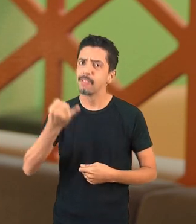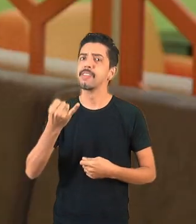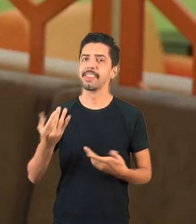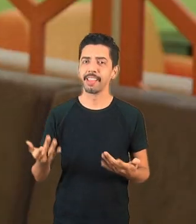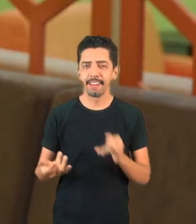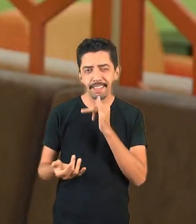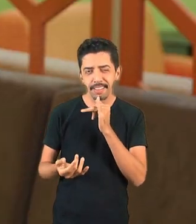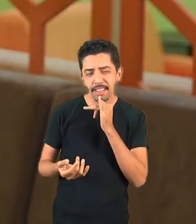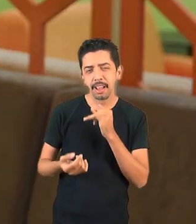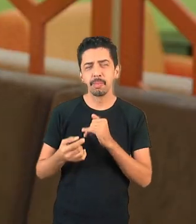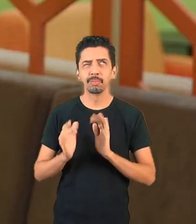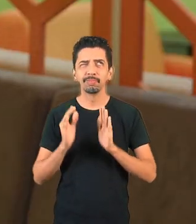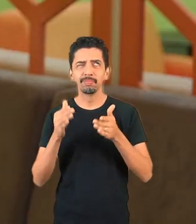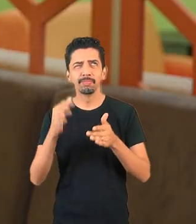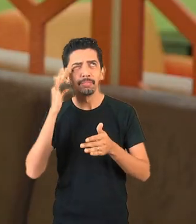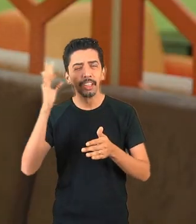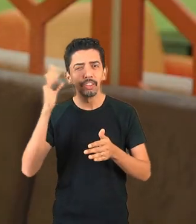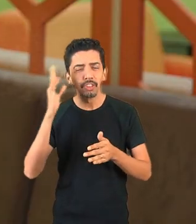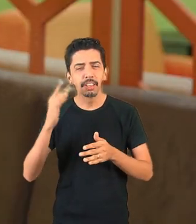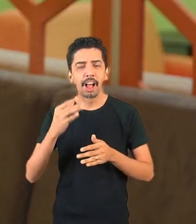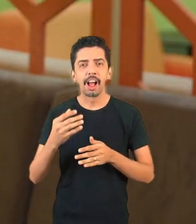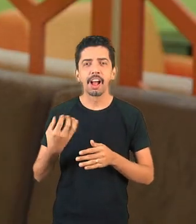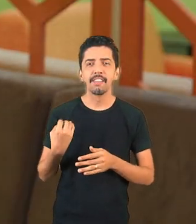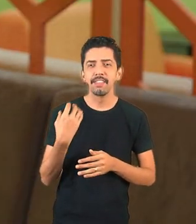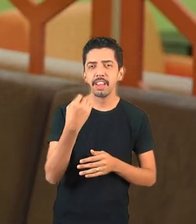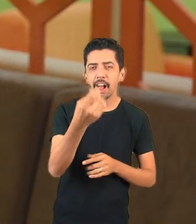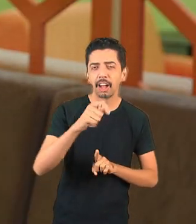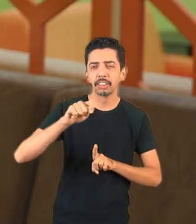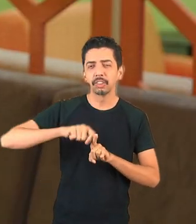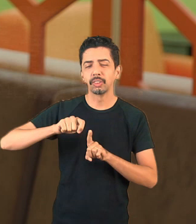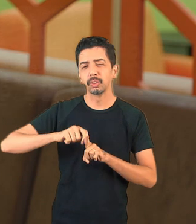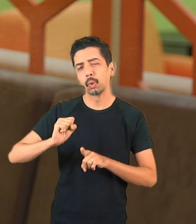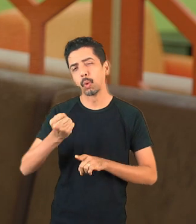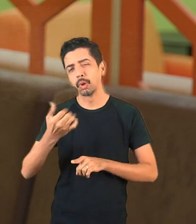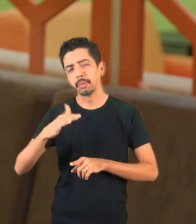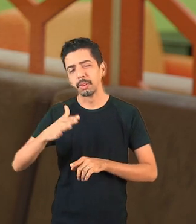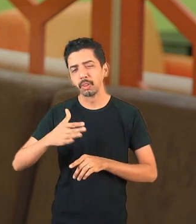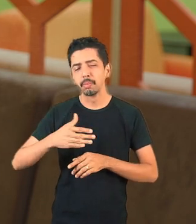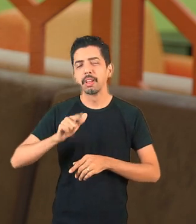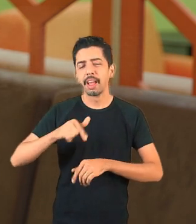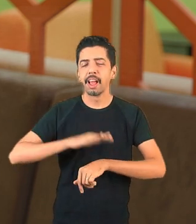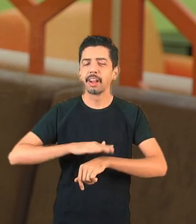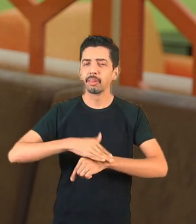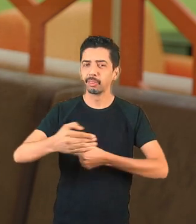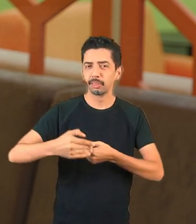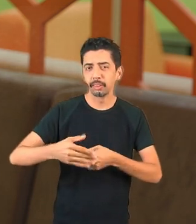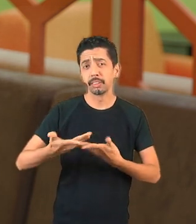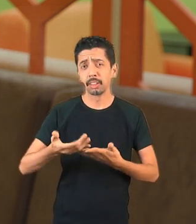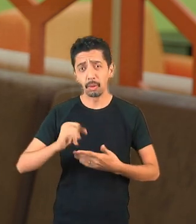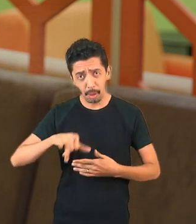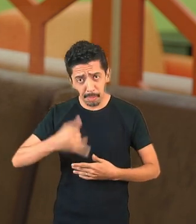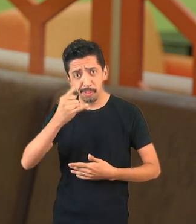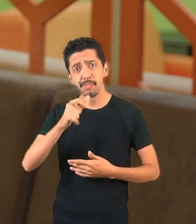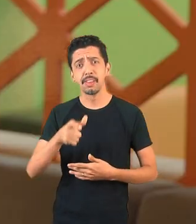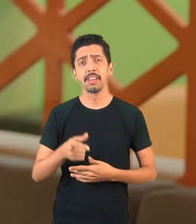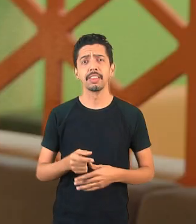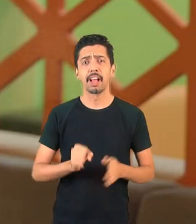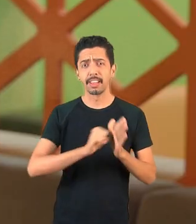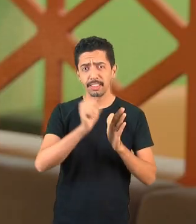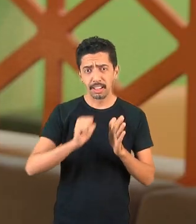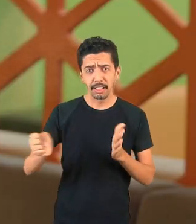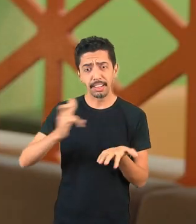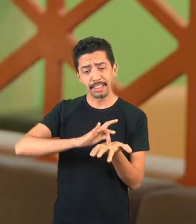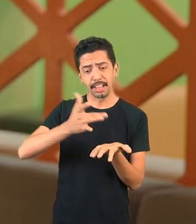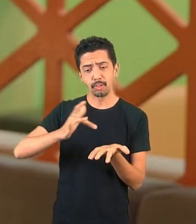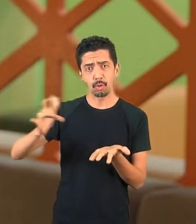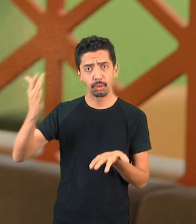favor. Pensando naquela viagem de curto prazo, 8 meses, por que não utilizar a Selic, ou seja, o Tesouro Direto?